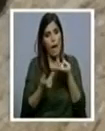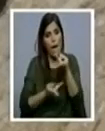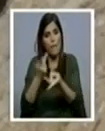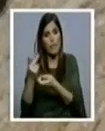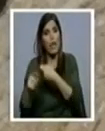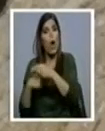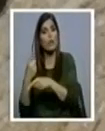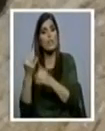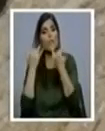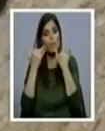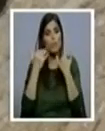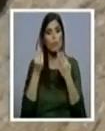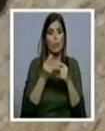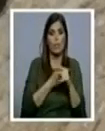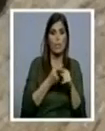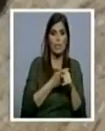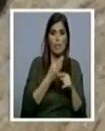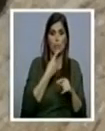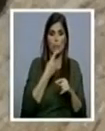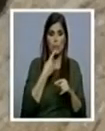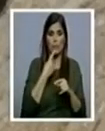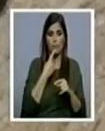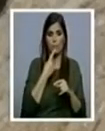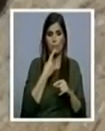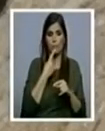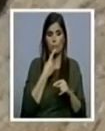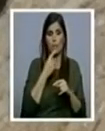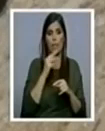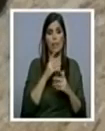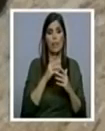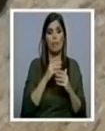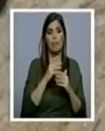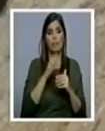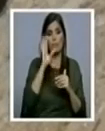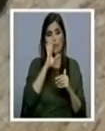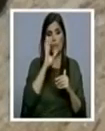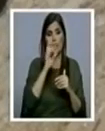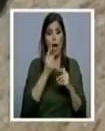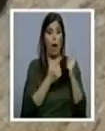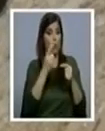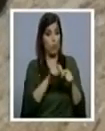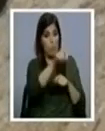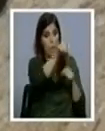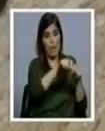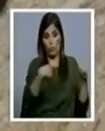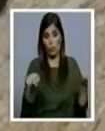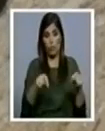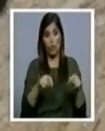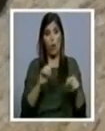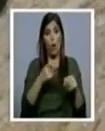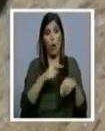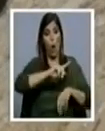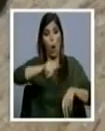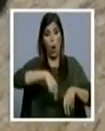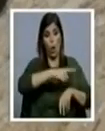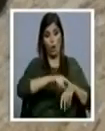outros dados. É extremamente interessante perceber que, à escala de alguns metros ou ao longo de